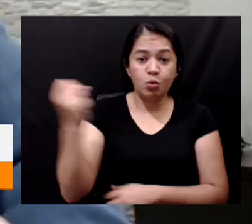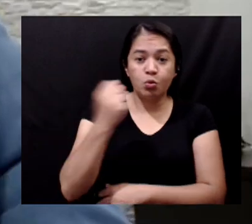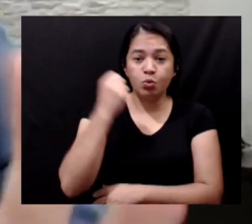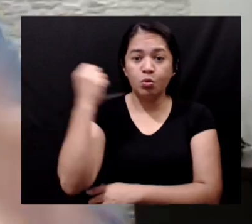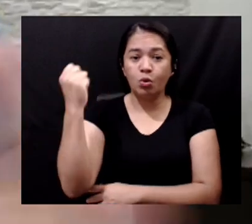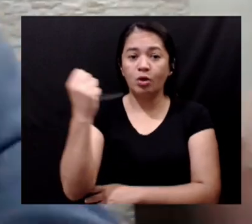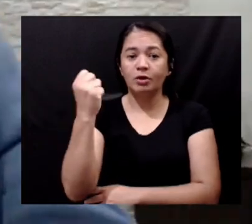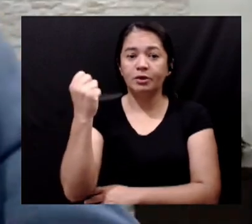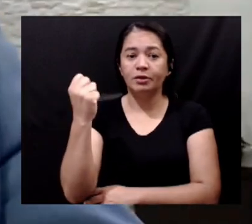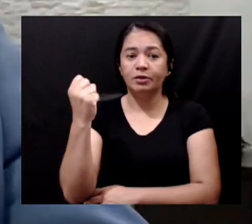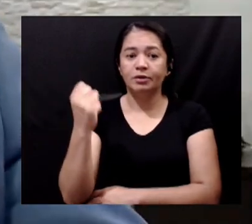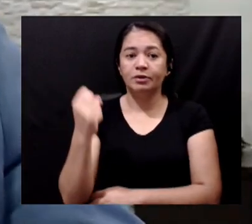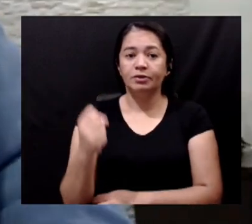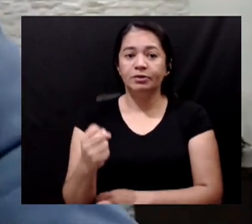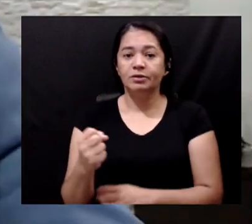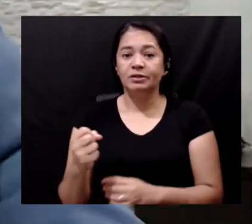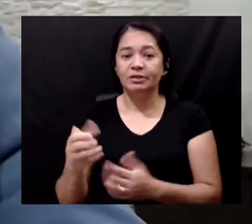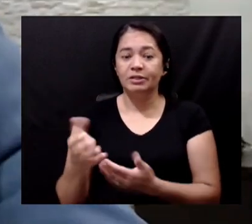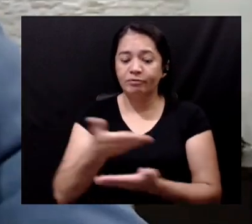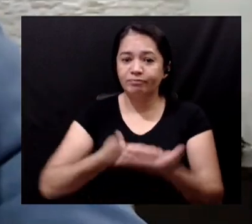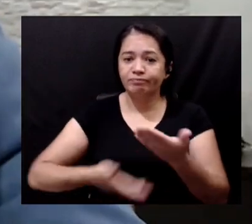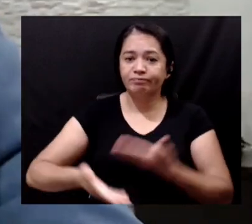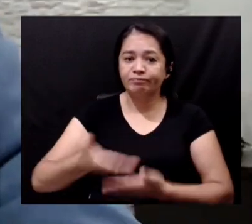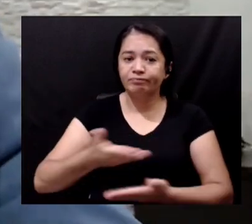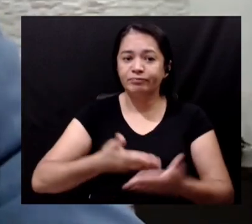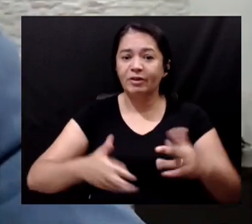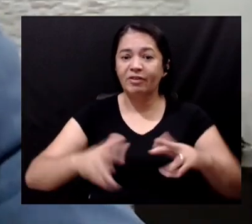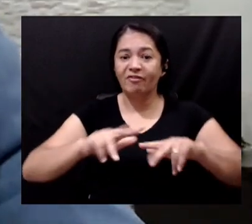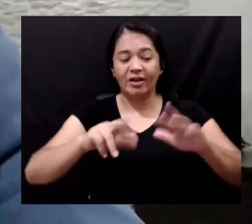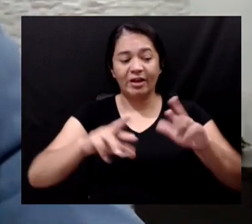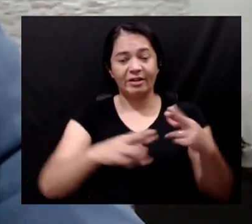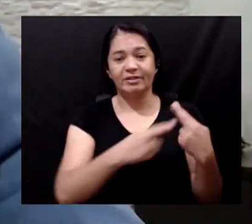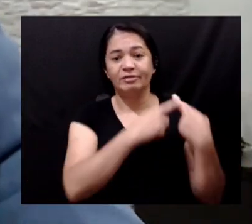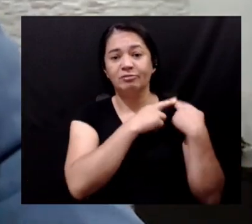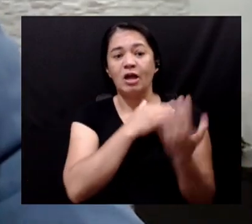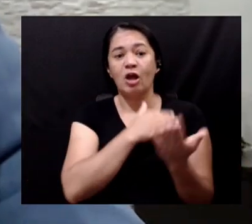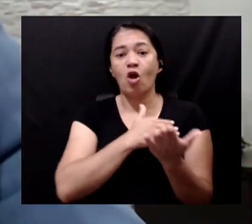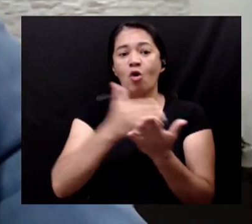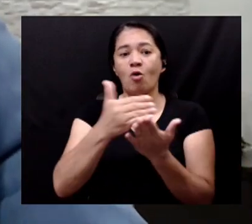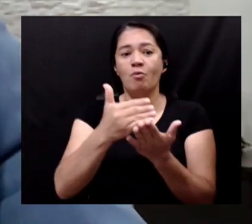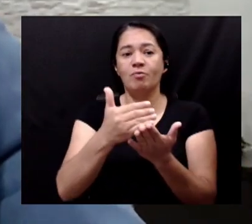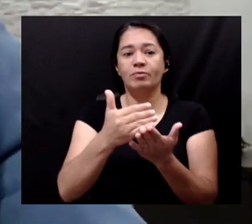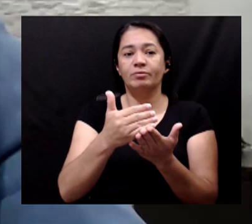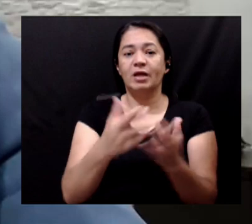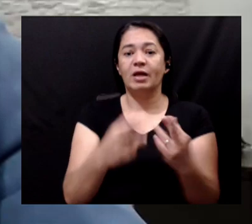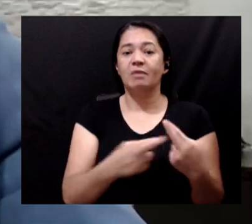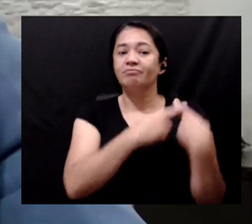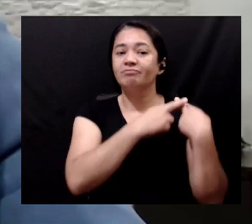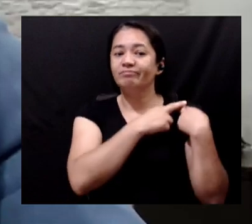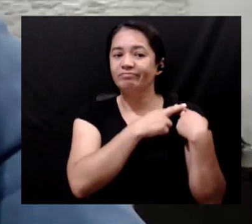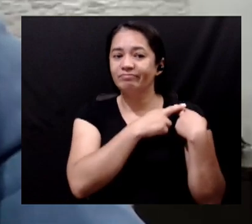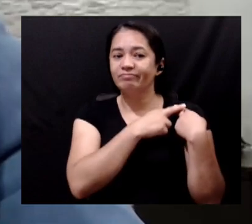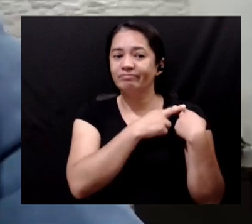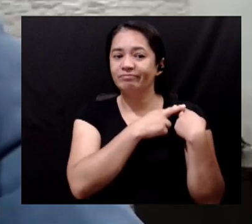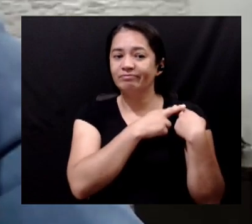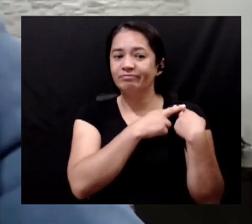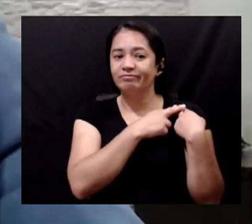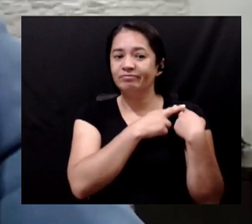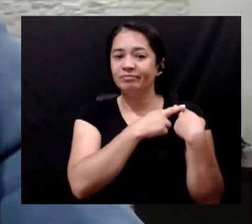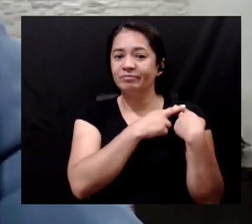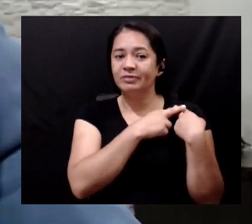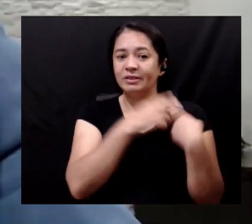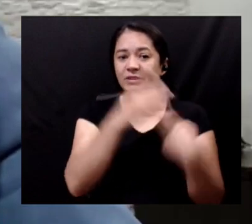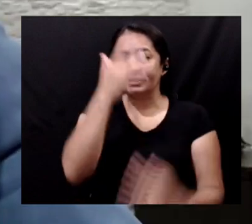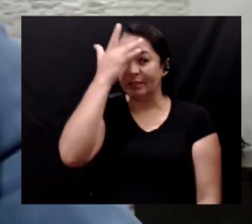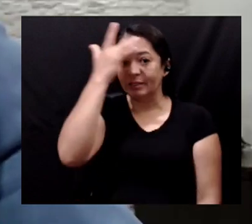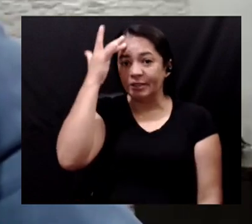nós envolvemos em diversas responsabilidades. Inicialmente, nós consideramos que a responsabilidade, obviamente, da pessoa que está